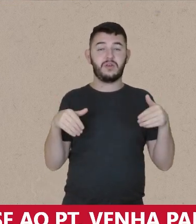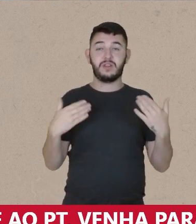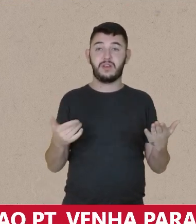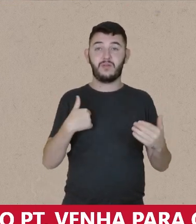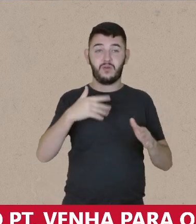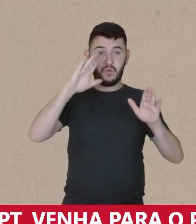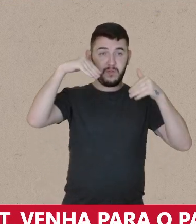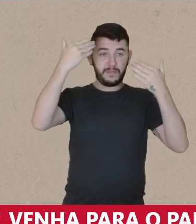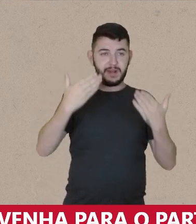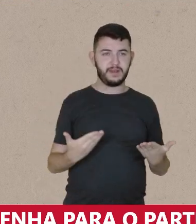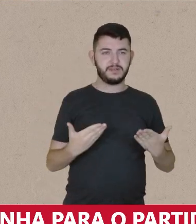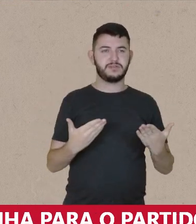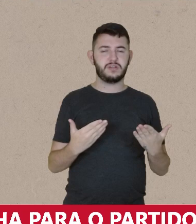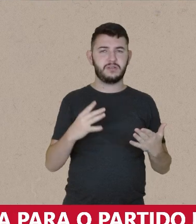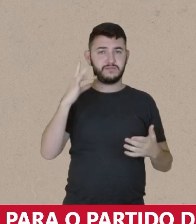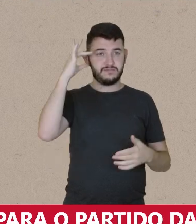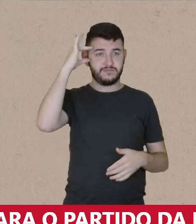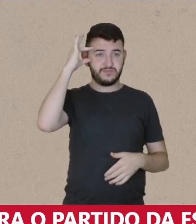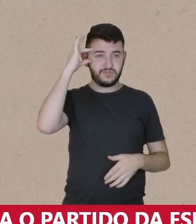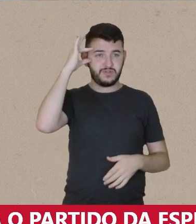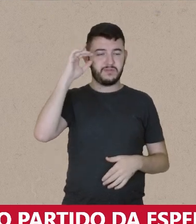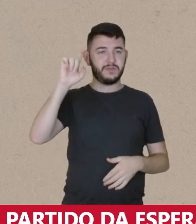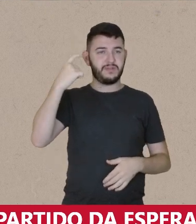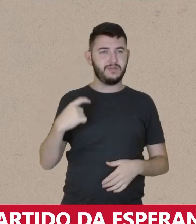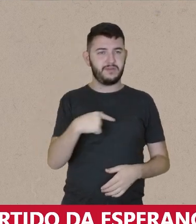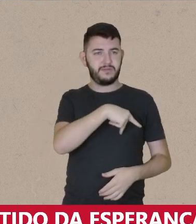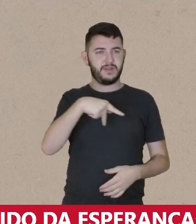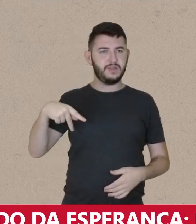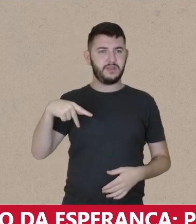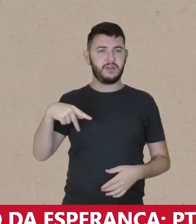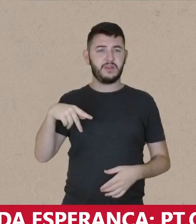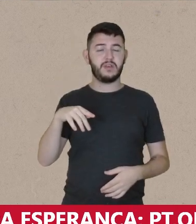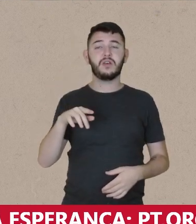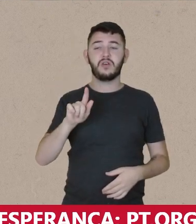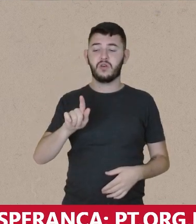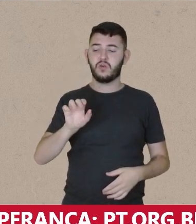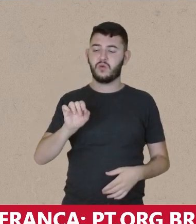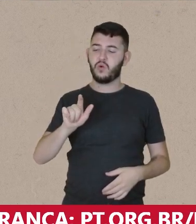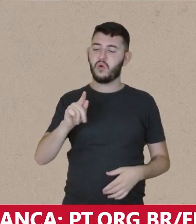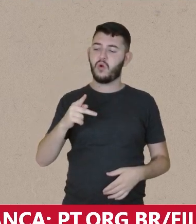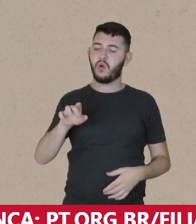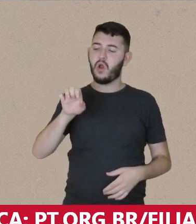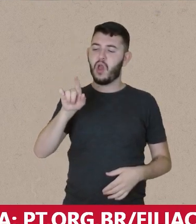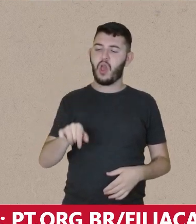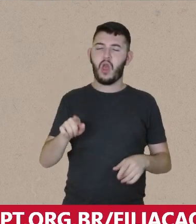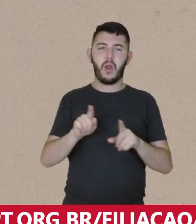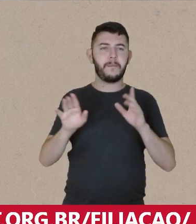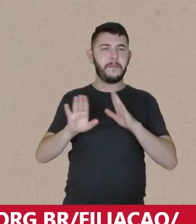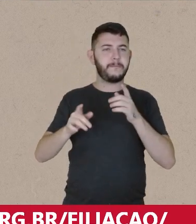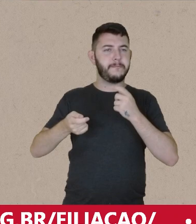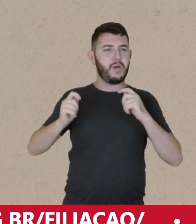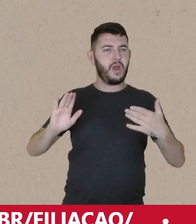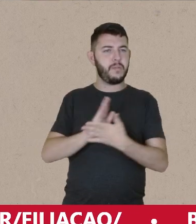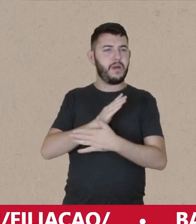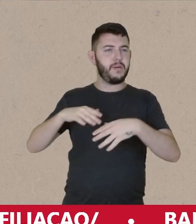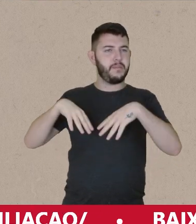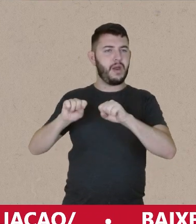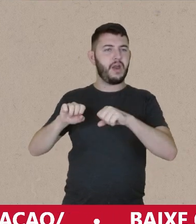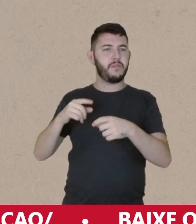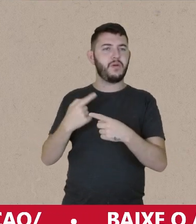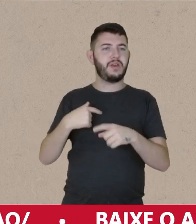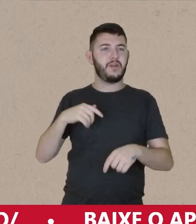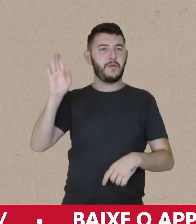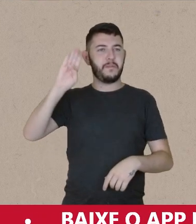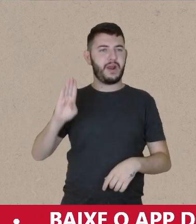ela. O golpe foi porque o Brasil ia se tornar Brasil, que o povo brasileiro ia ser senhor